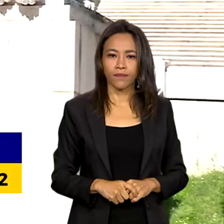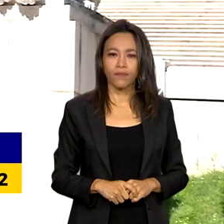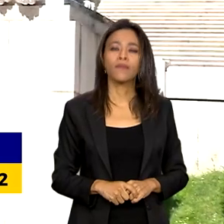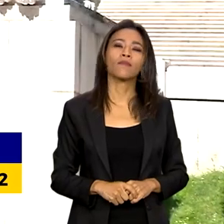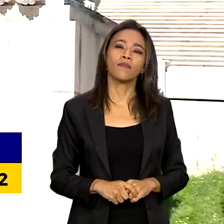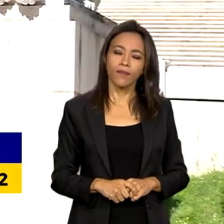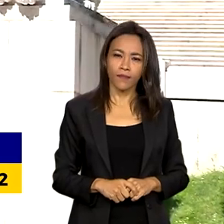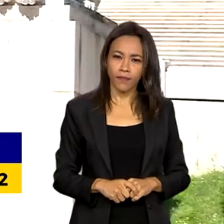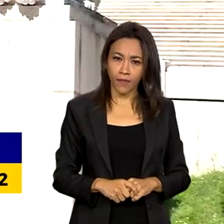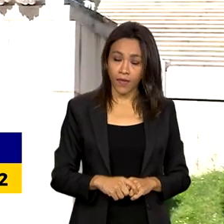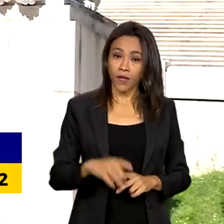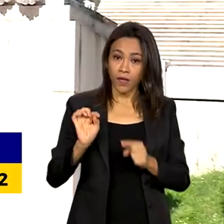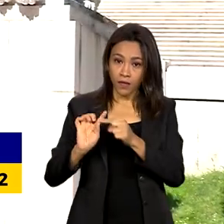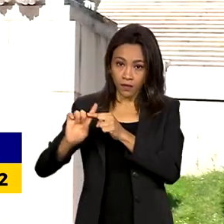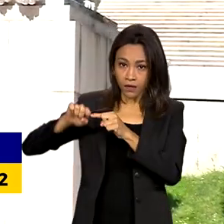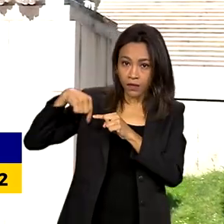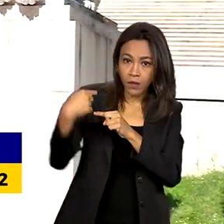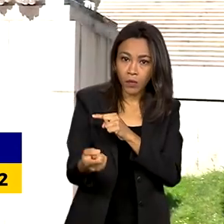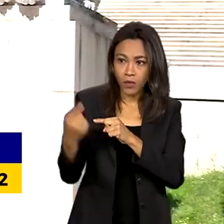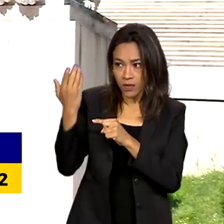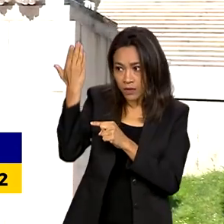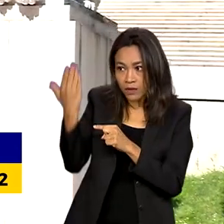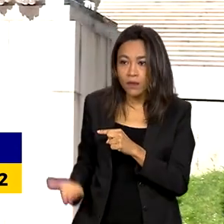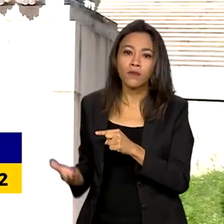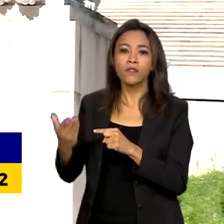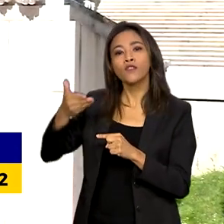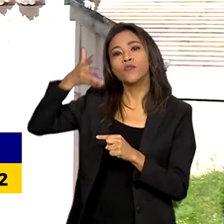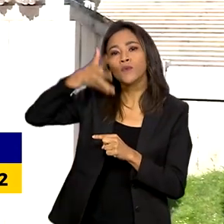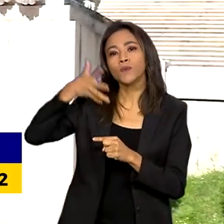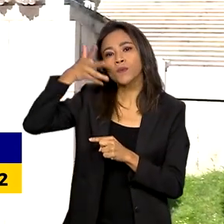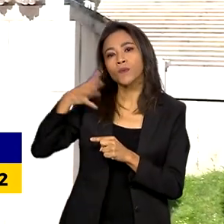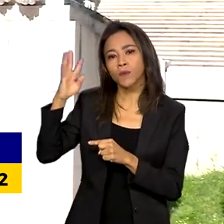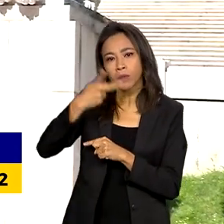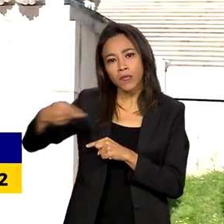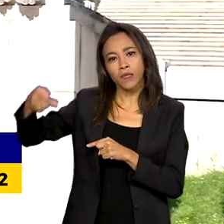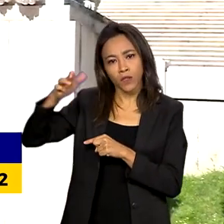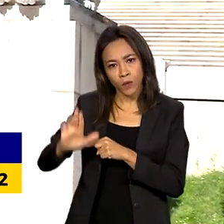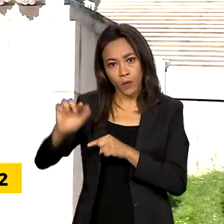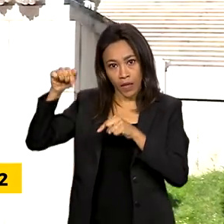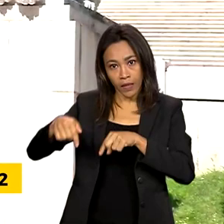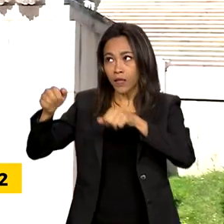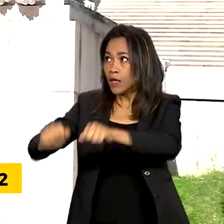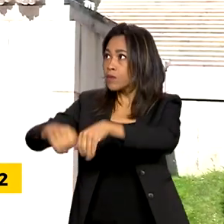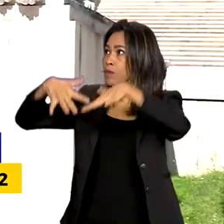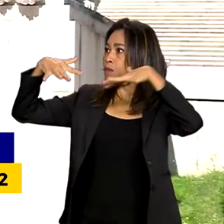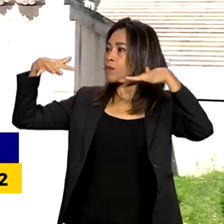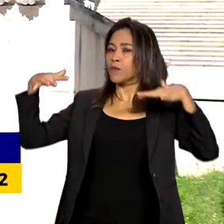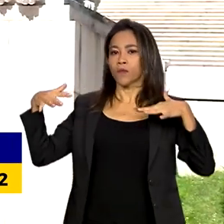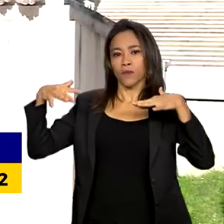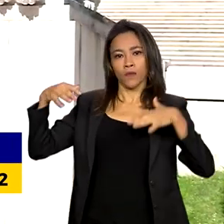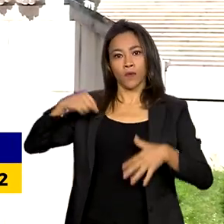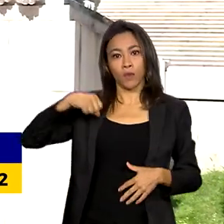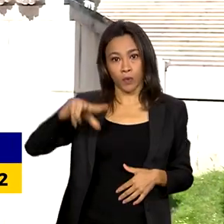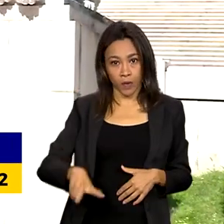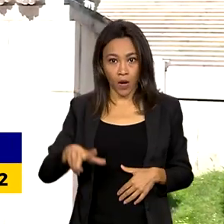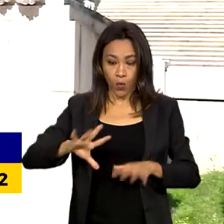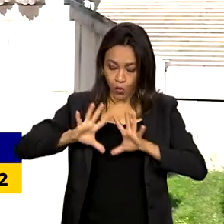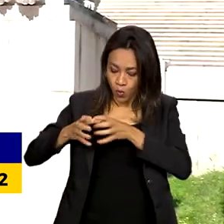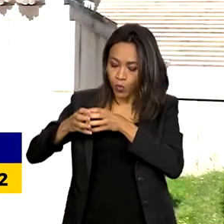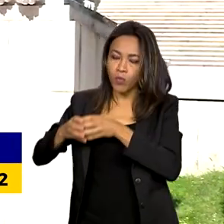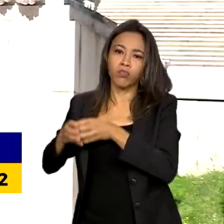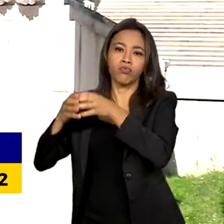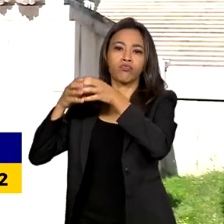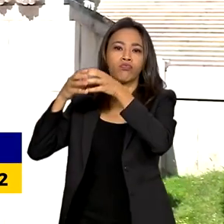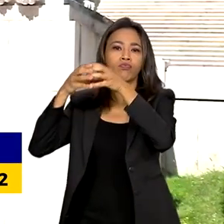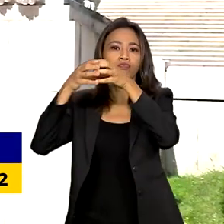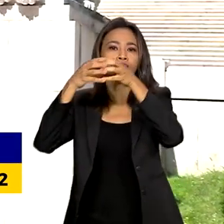E olha, logo após, então, esse discurso aqui na Assembleia da República em Lisboa, o presidente Lula e a comitiva brasileira partiram